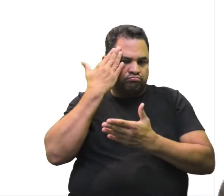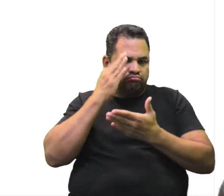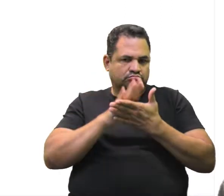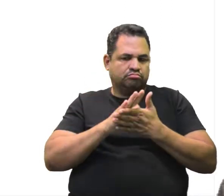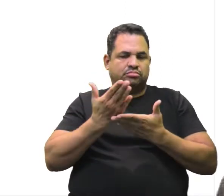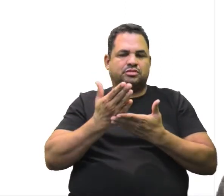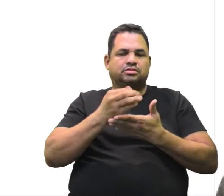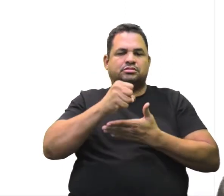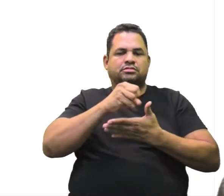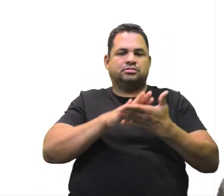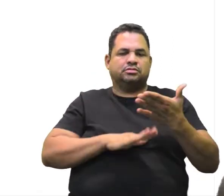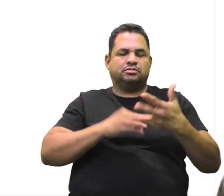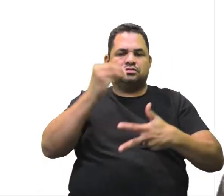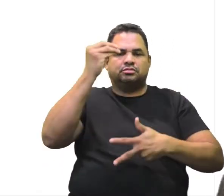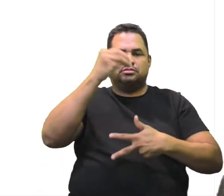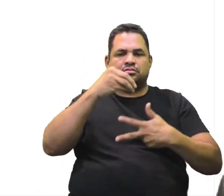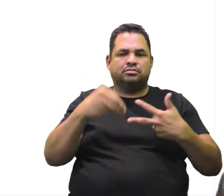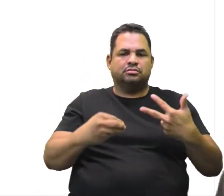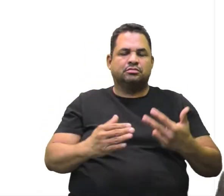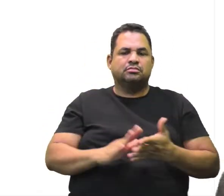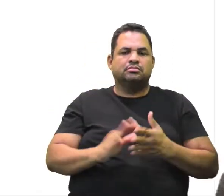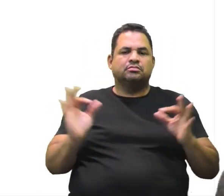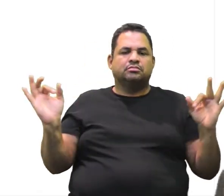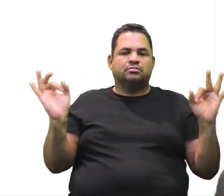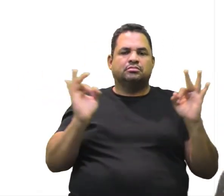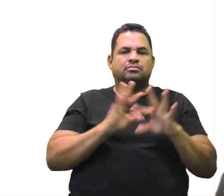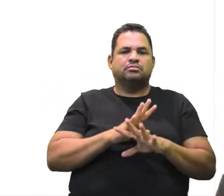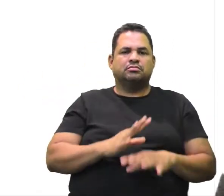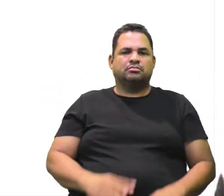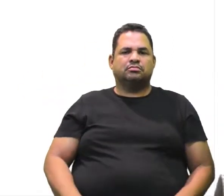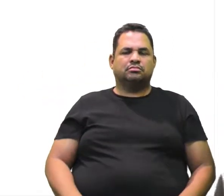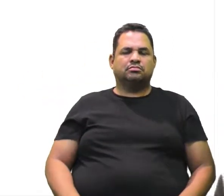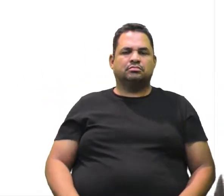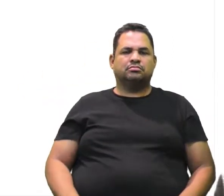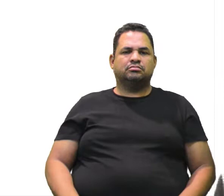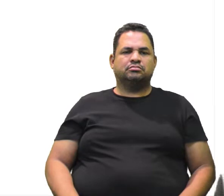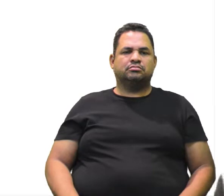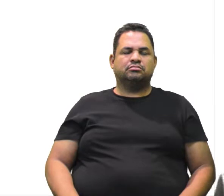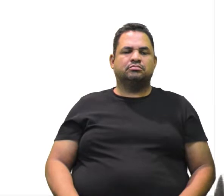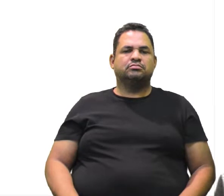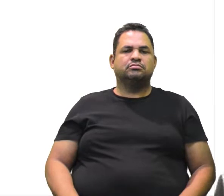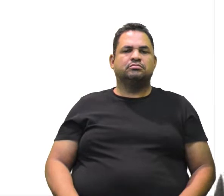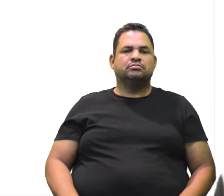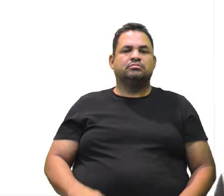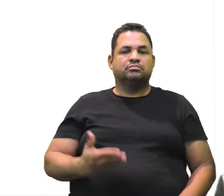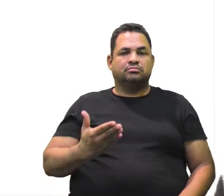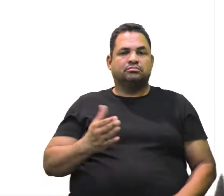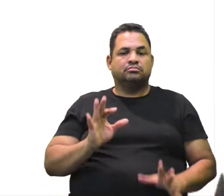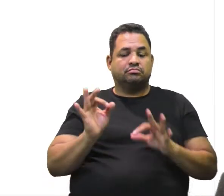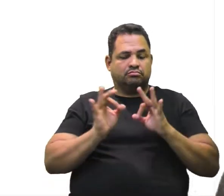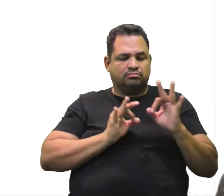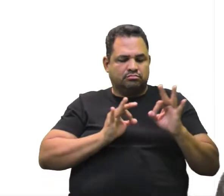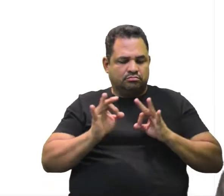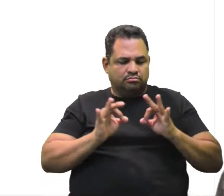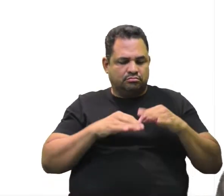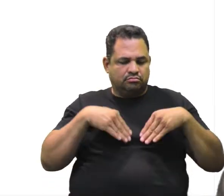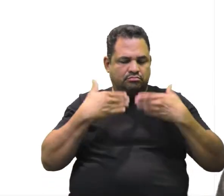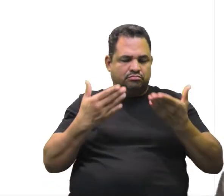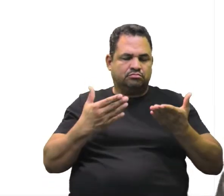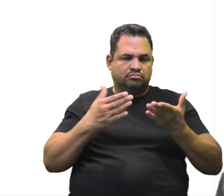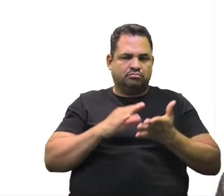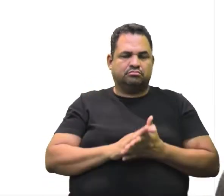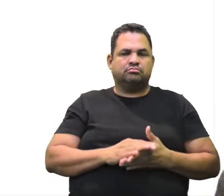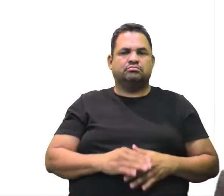de questões. Portanto, só para você se preparar quando